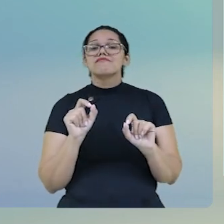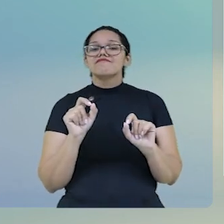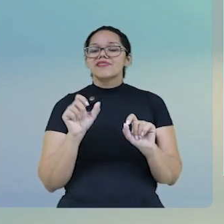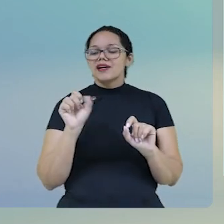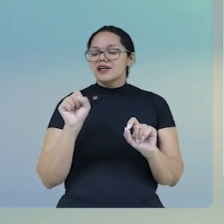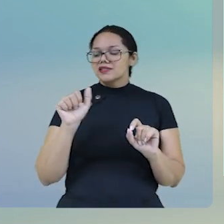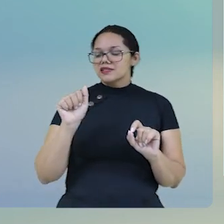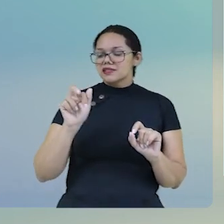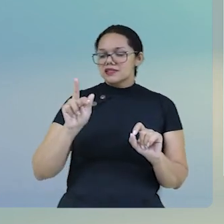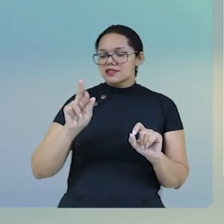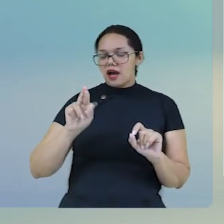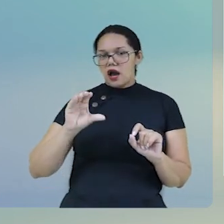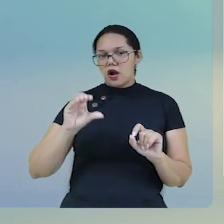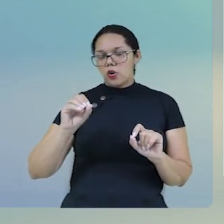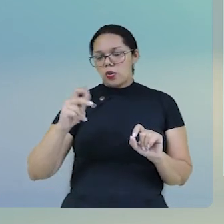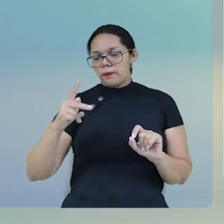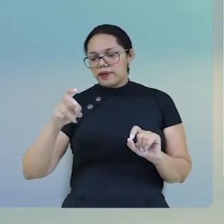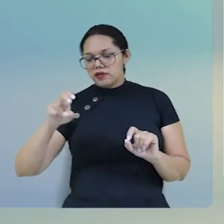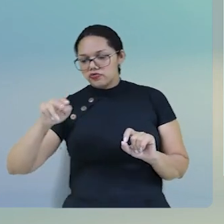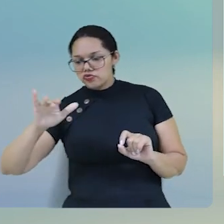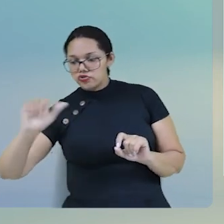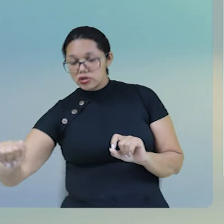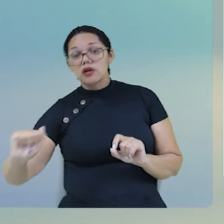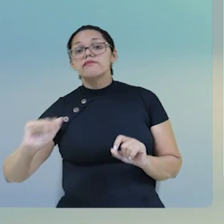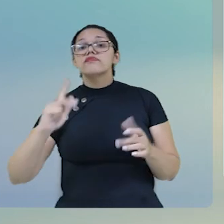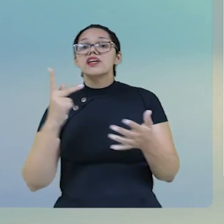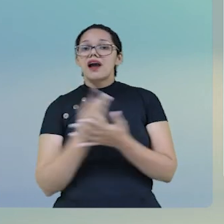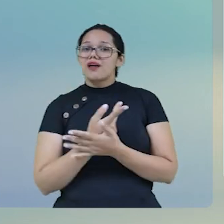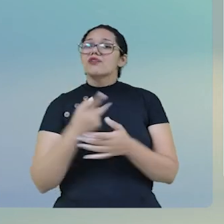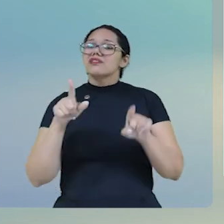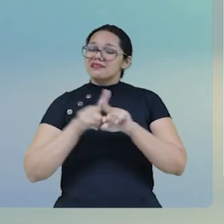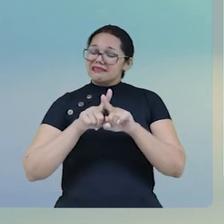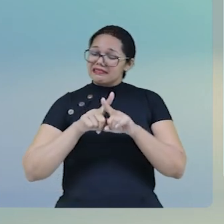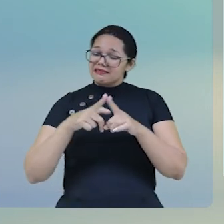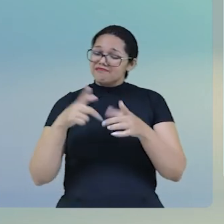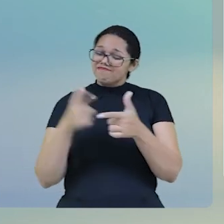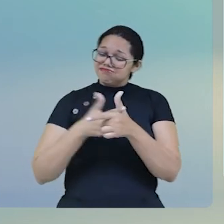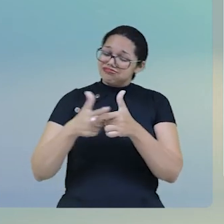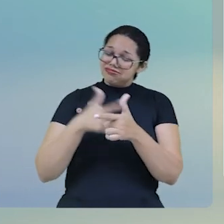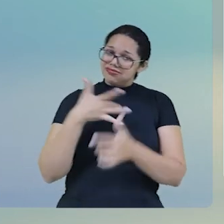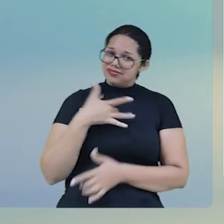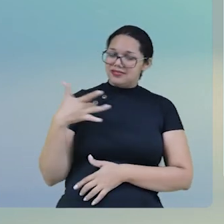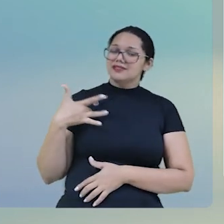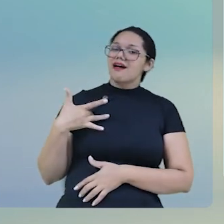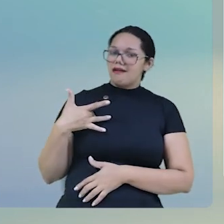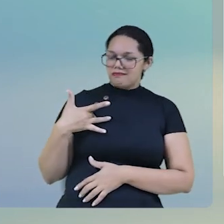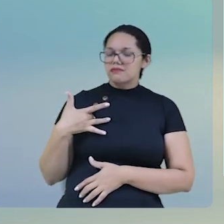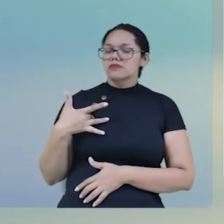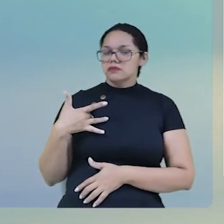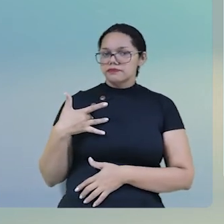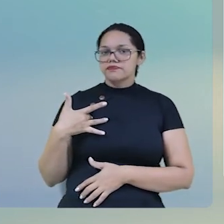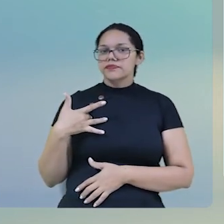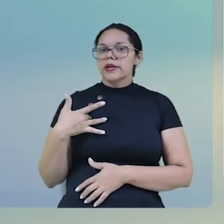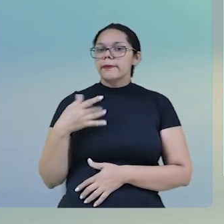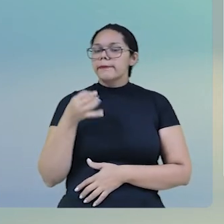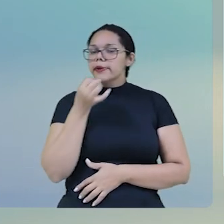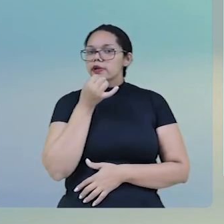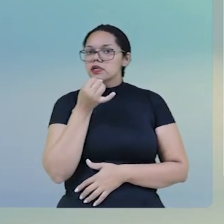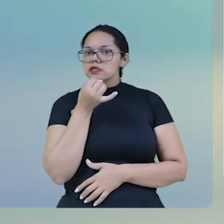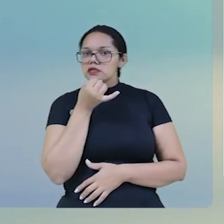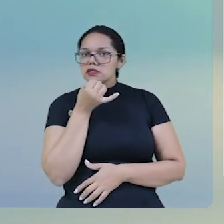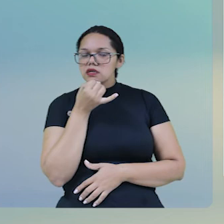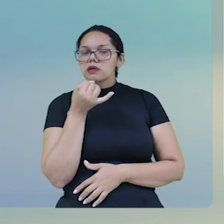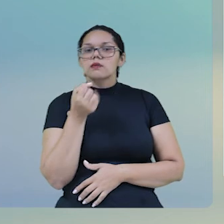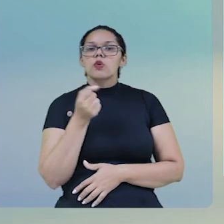força e qualidade dos músculos e tem um impacto significante na saúde. A sarcopenia é inerente ao envelhecimento,